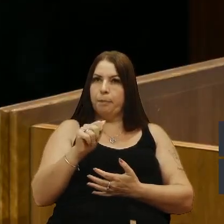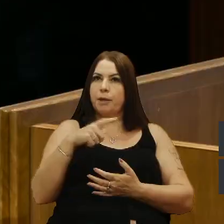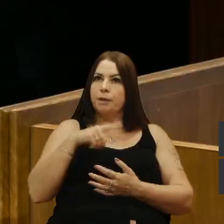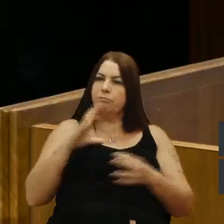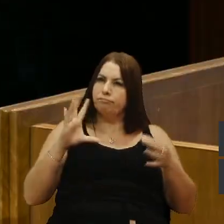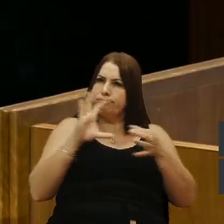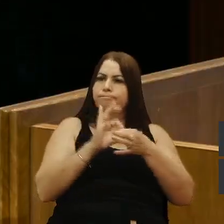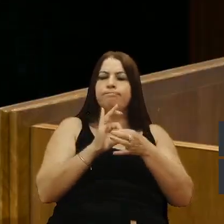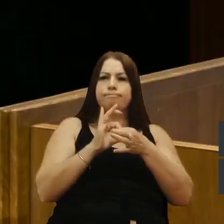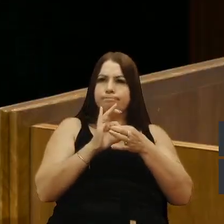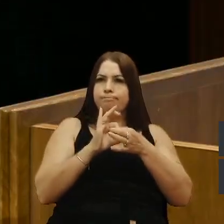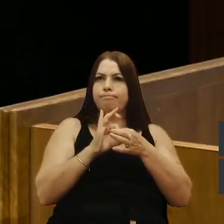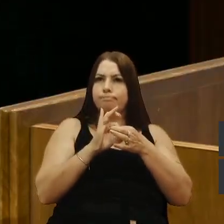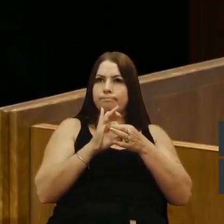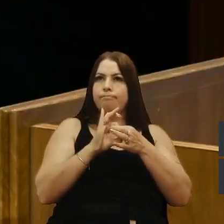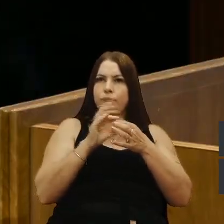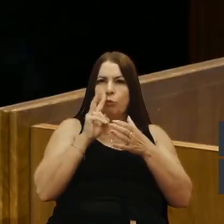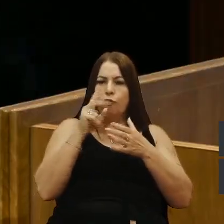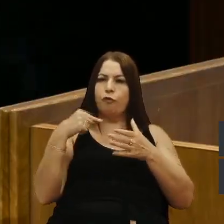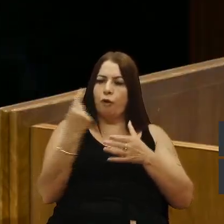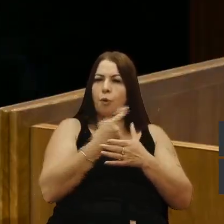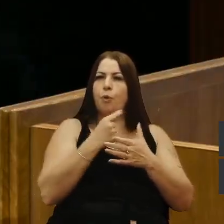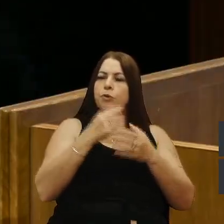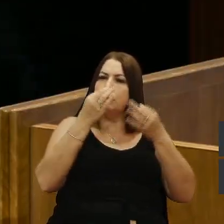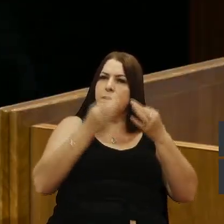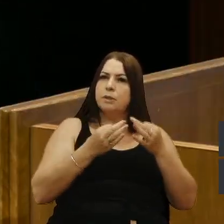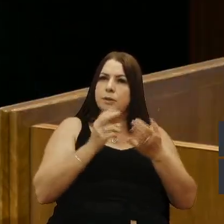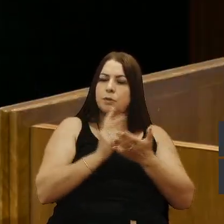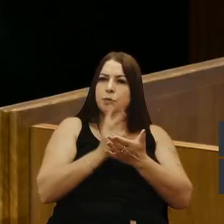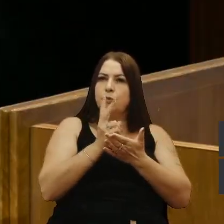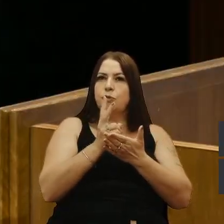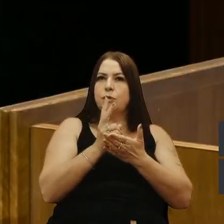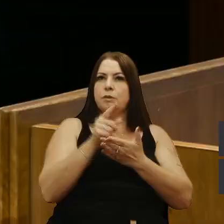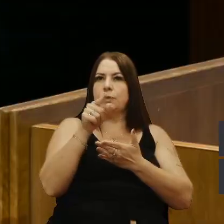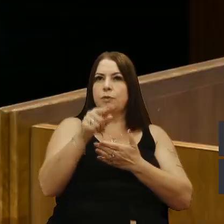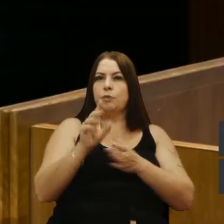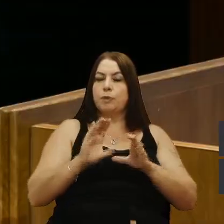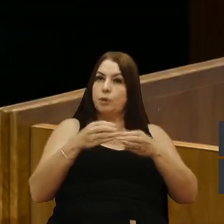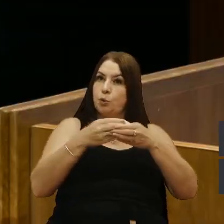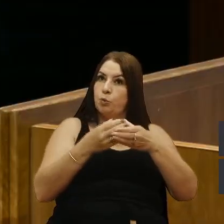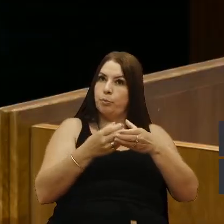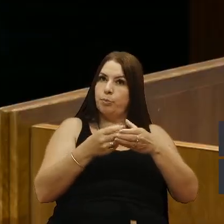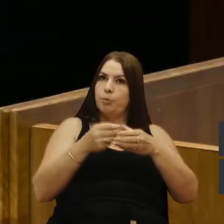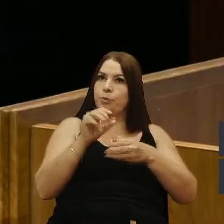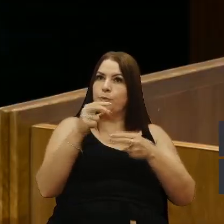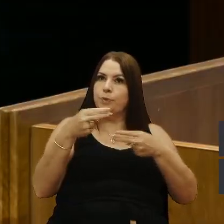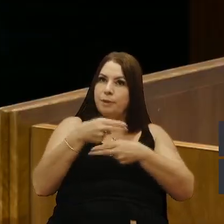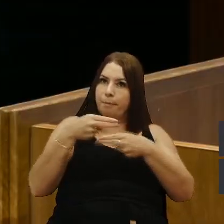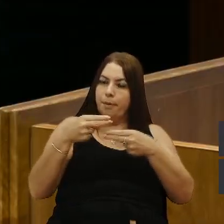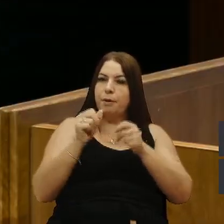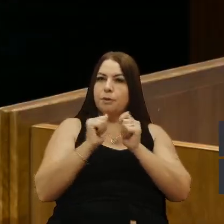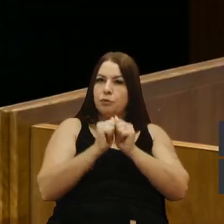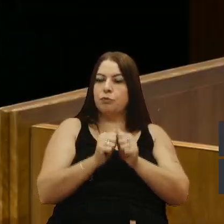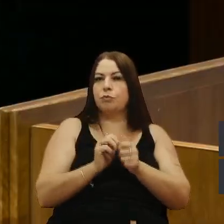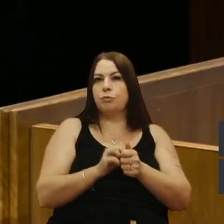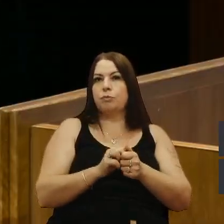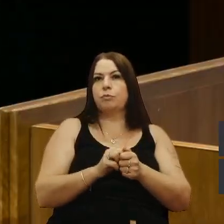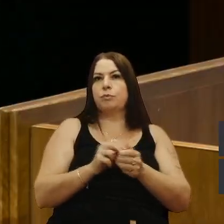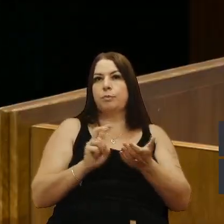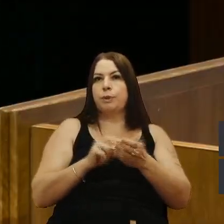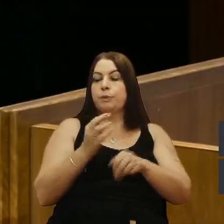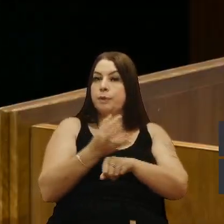ligação umbilical, e tenho certeza que continuará com essa frente, o SEBRAE, o